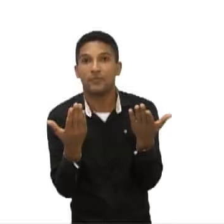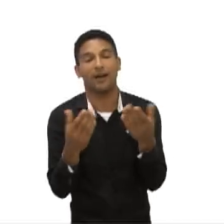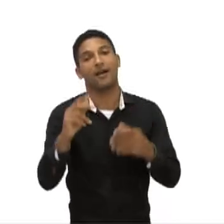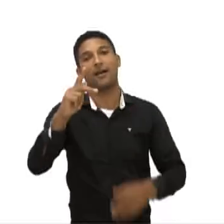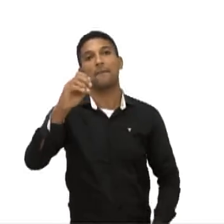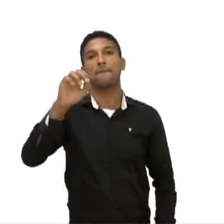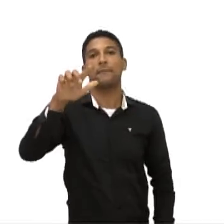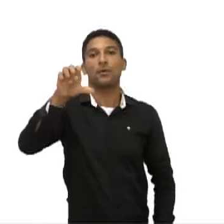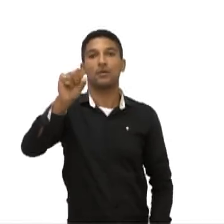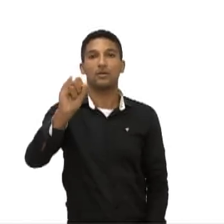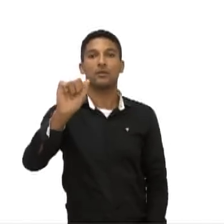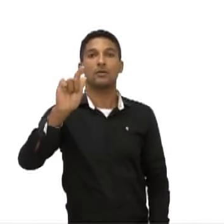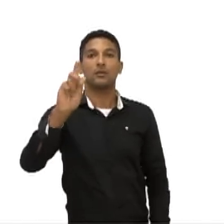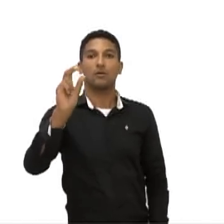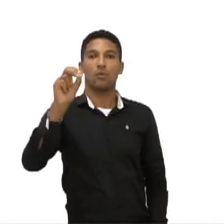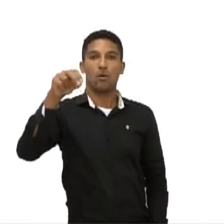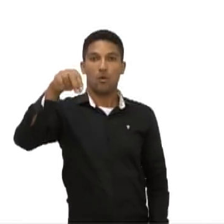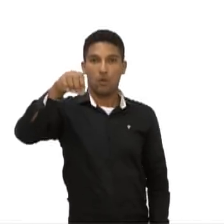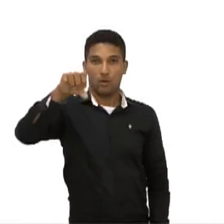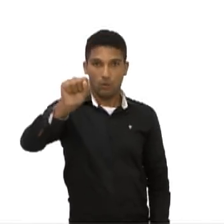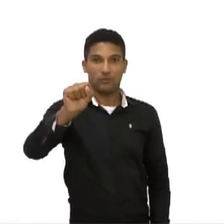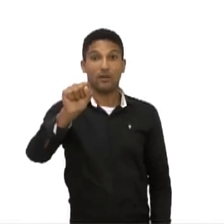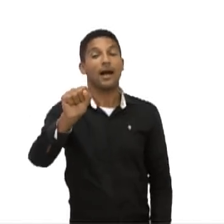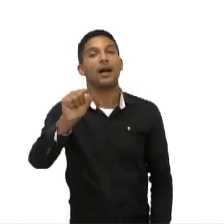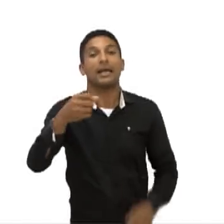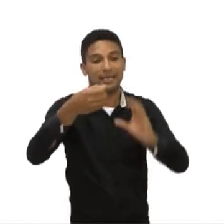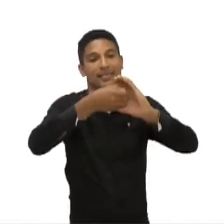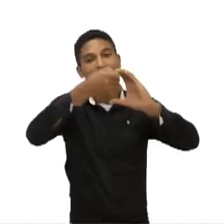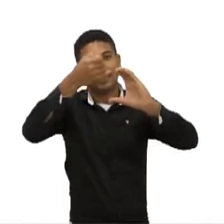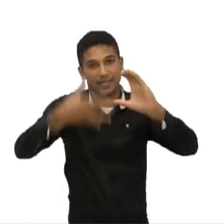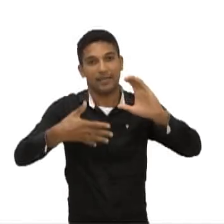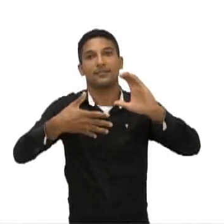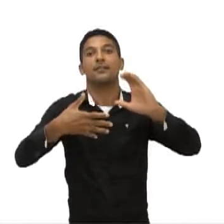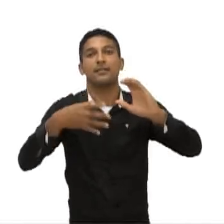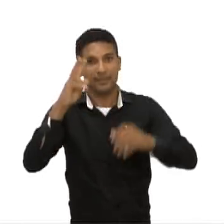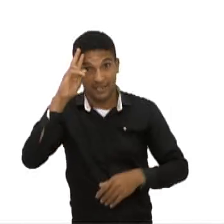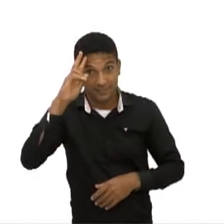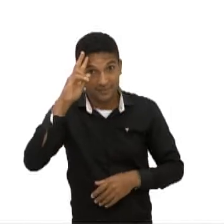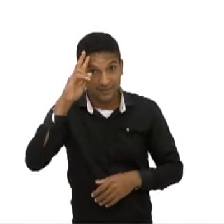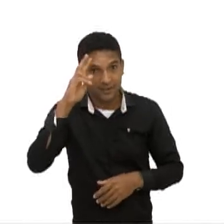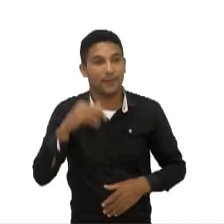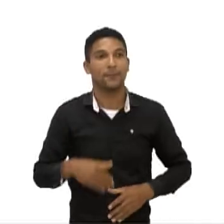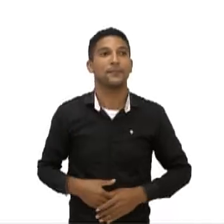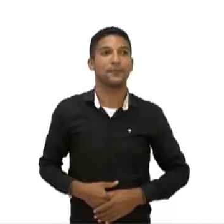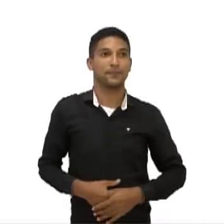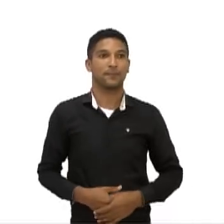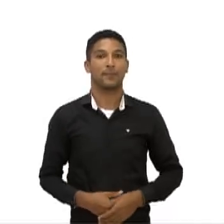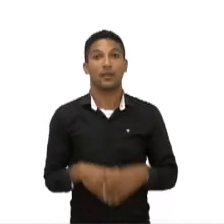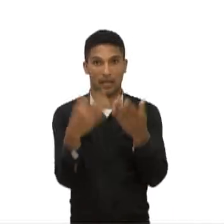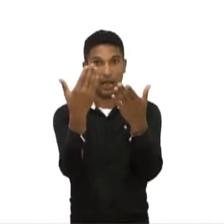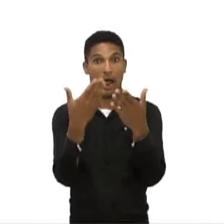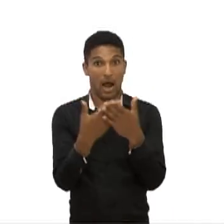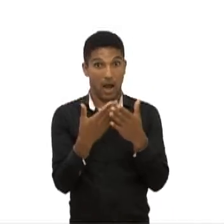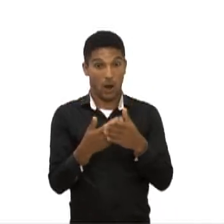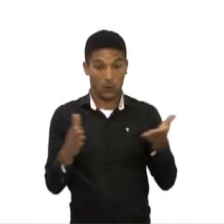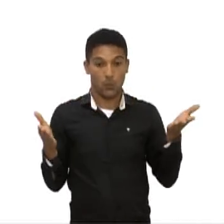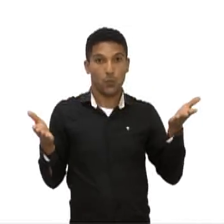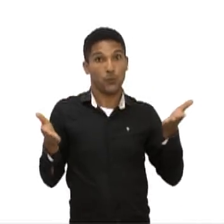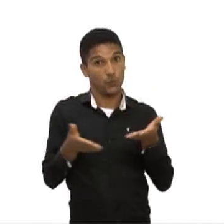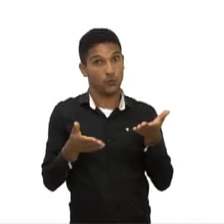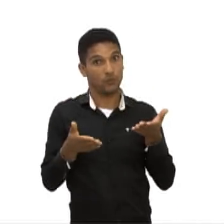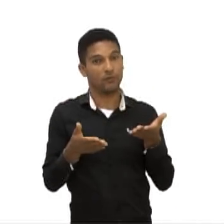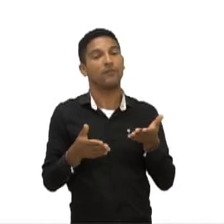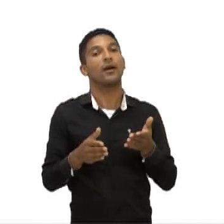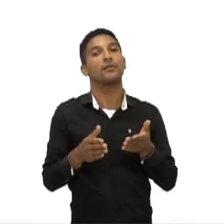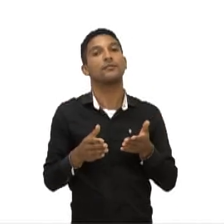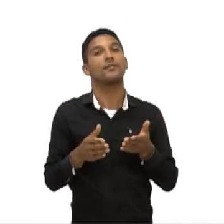algumas características dele também, né? Falamos sobre algumas características. Nessa aula, nós vamos conhecer um pouquinho mais de um